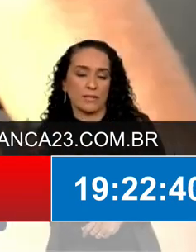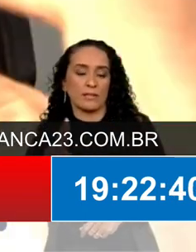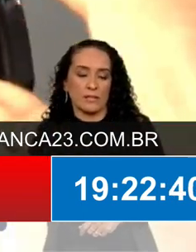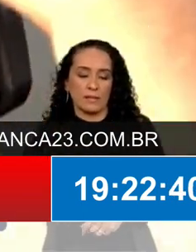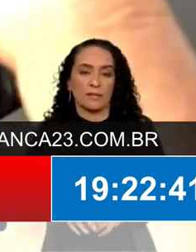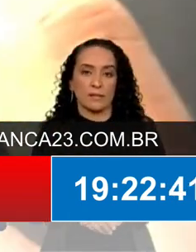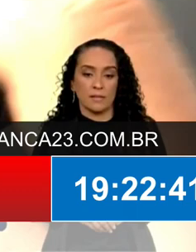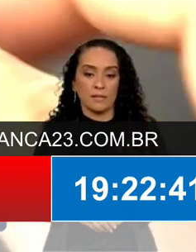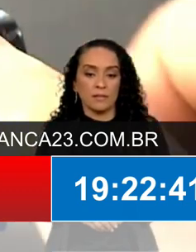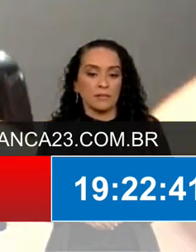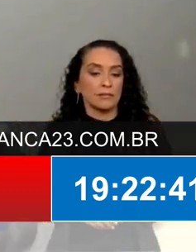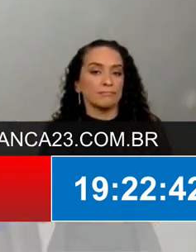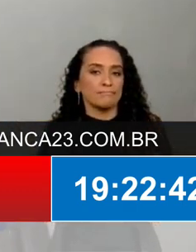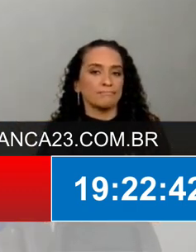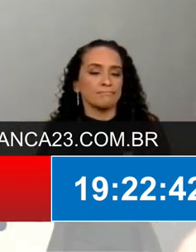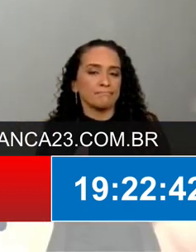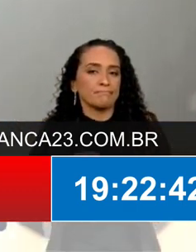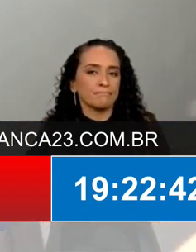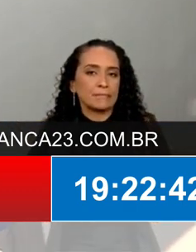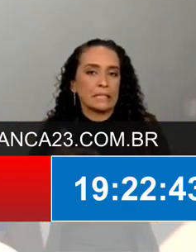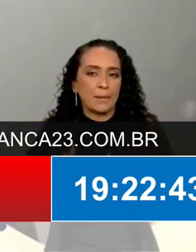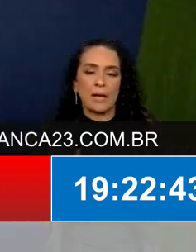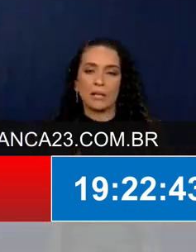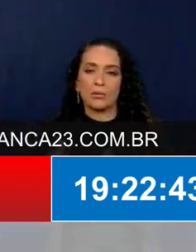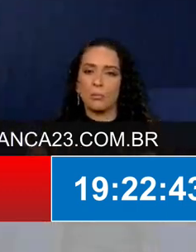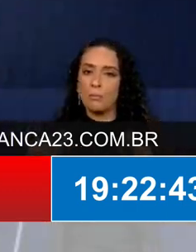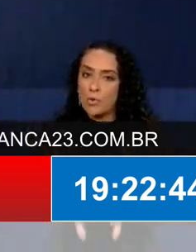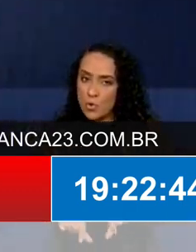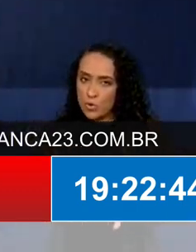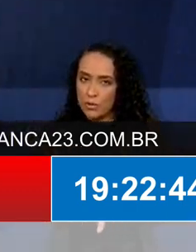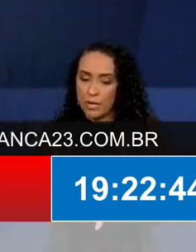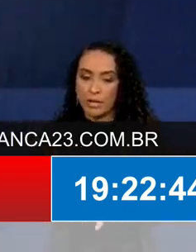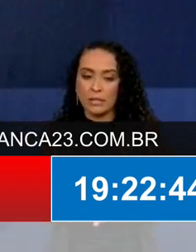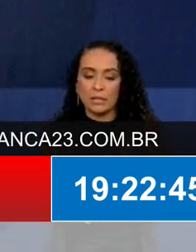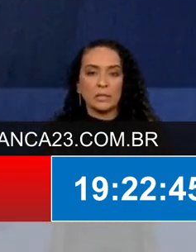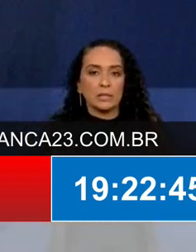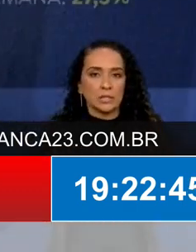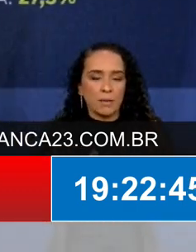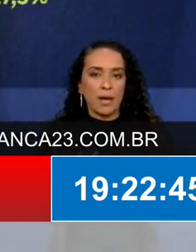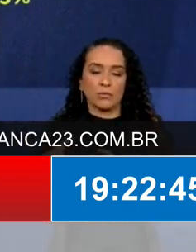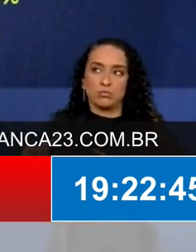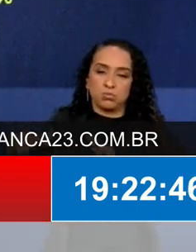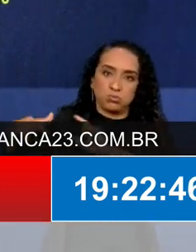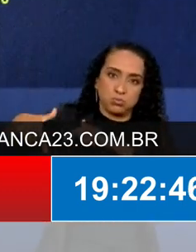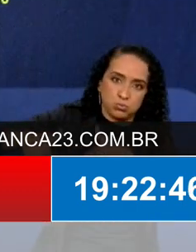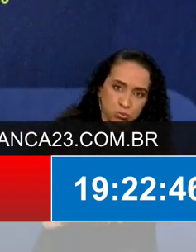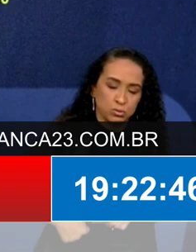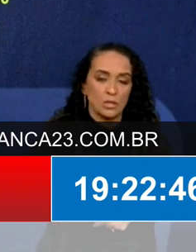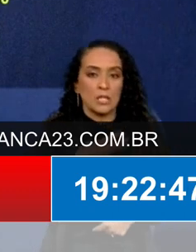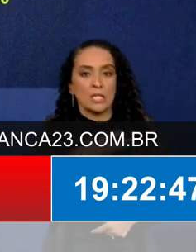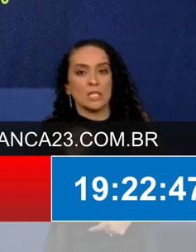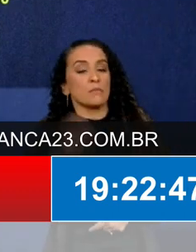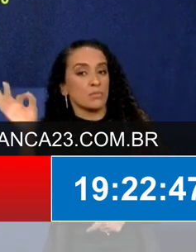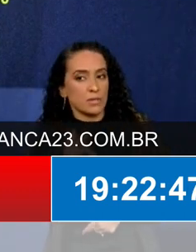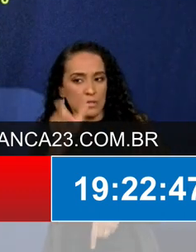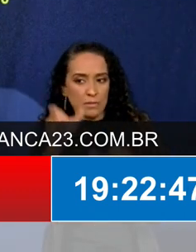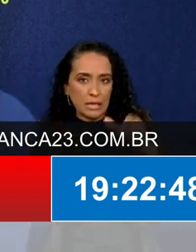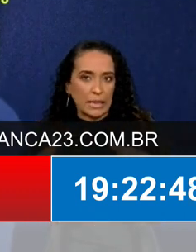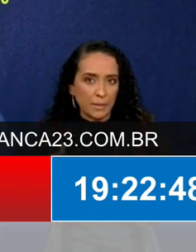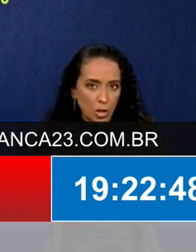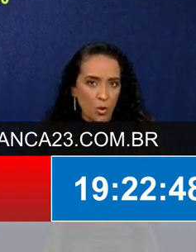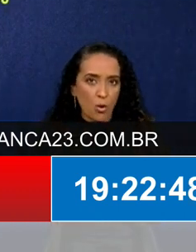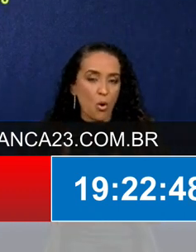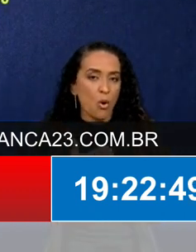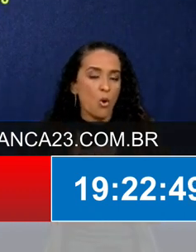2.400. As condições de trabalho também pioraram. As jornadas ficaram maiores, quase 30% dos trabalhadores passaram